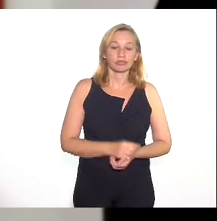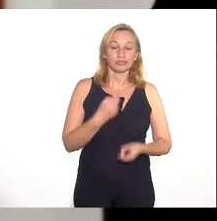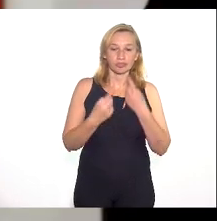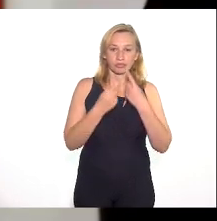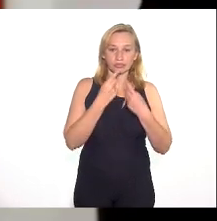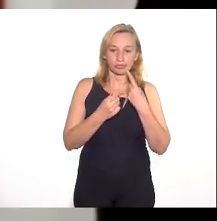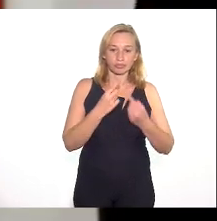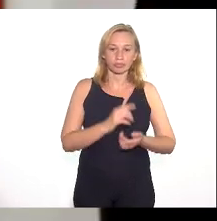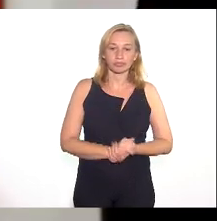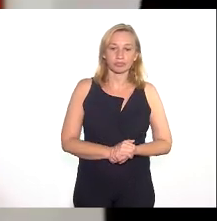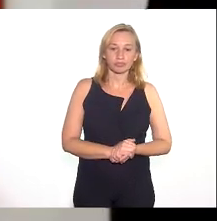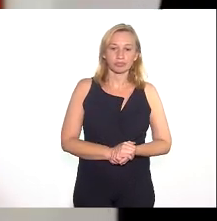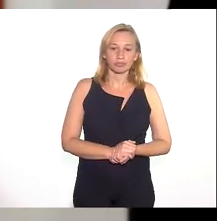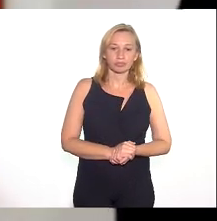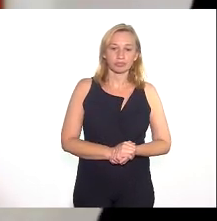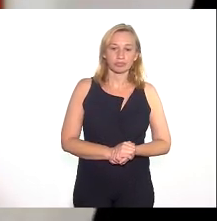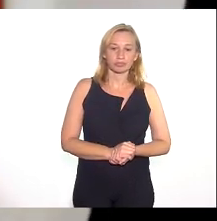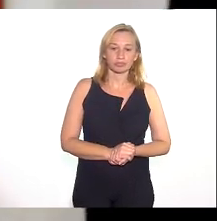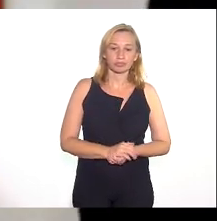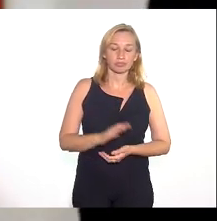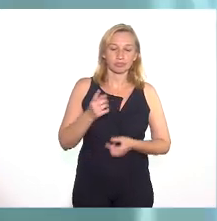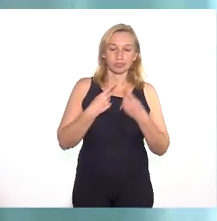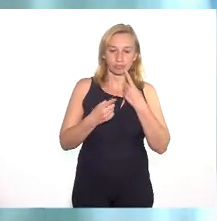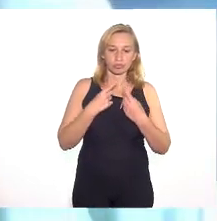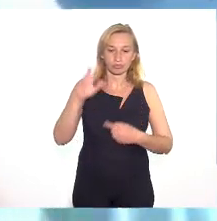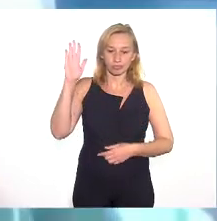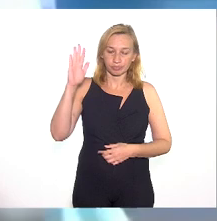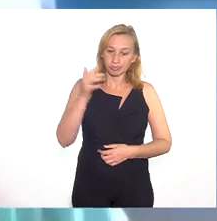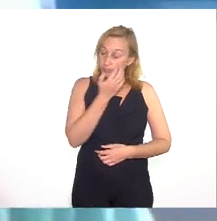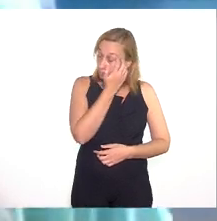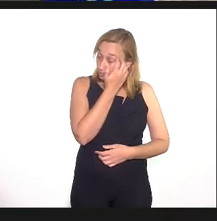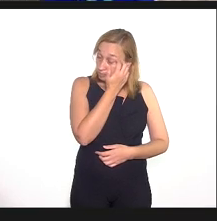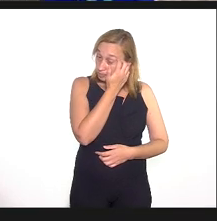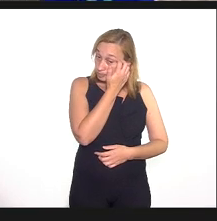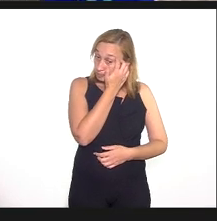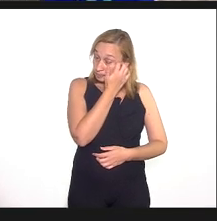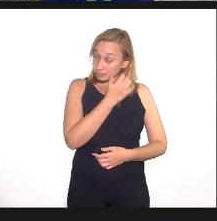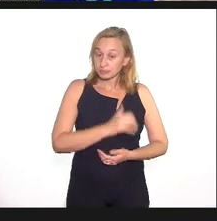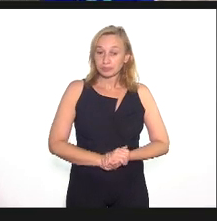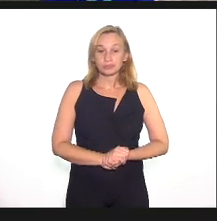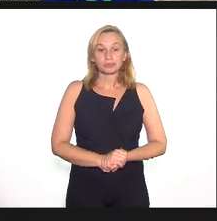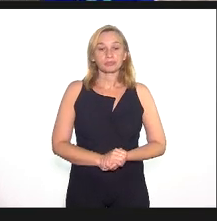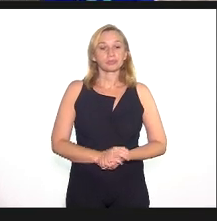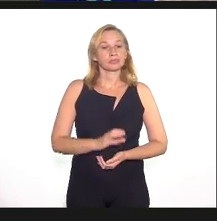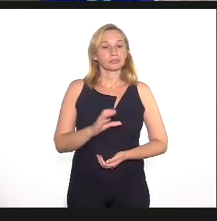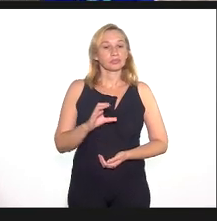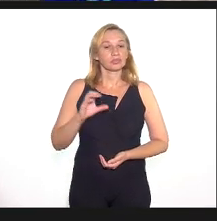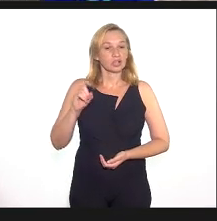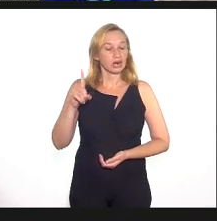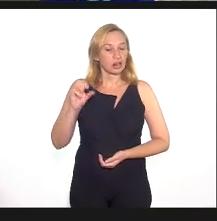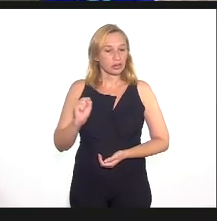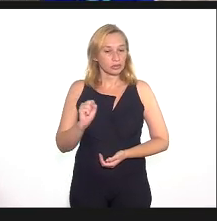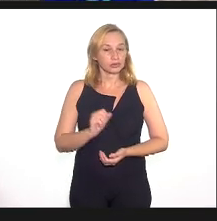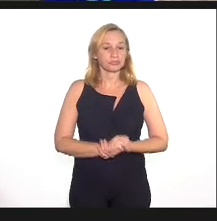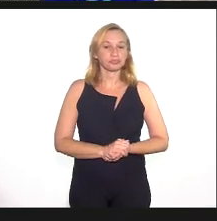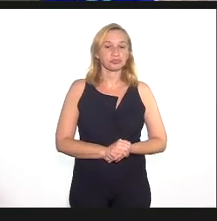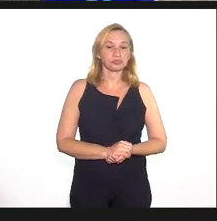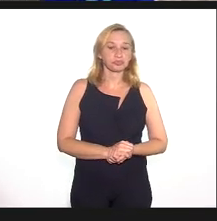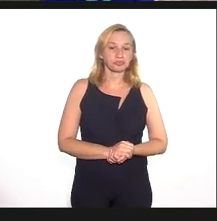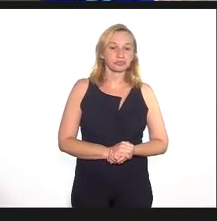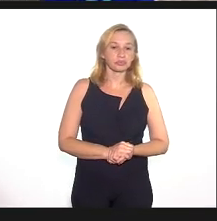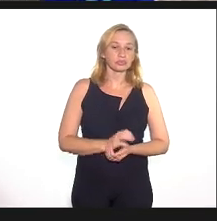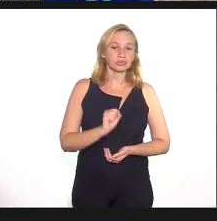emitidos em discussão. Para discutir, presidente. Discutir. Então, vamos lá. É o Carlos Mink, deputado Malafaia.